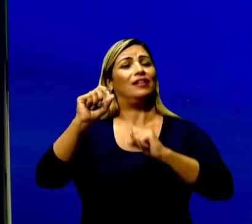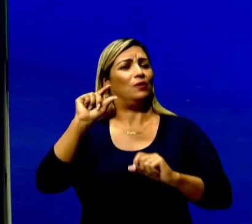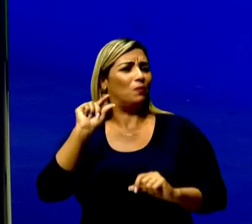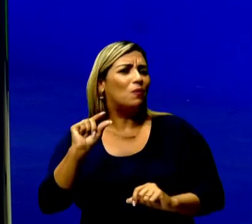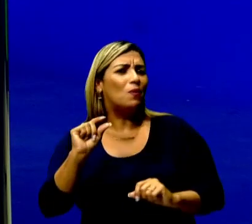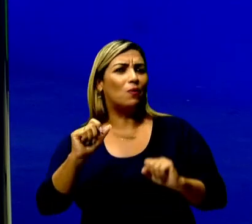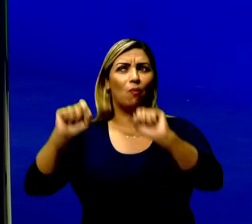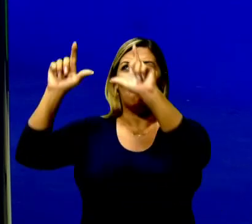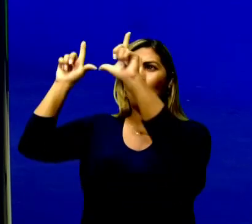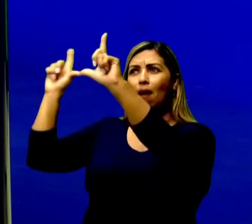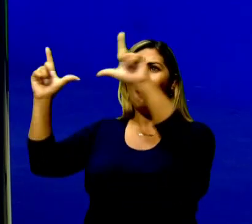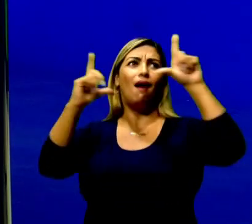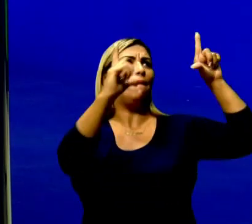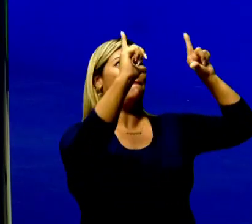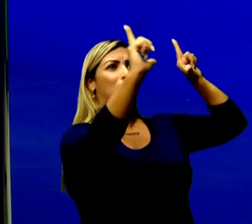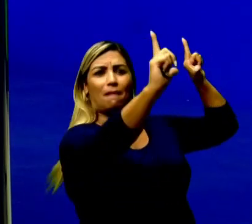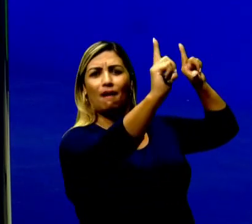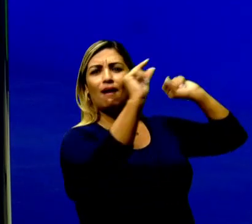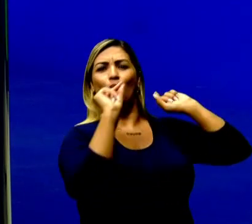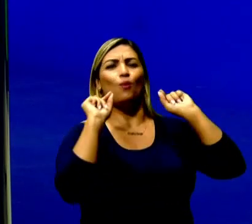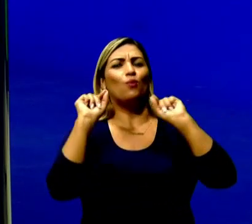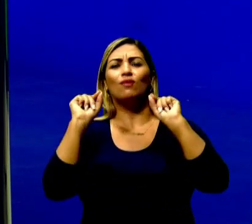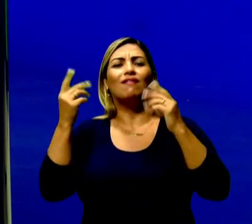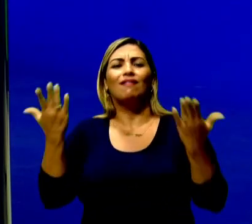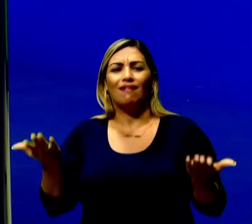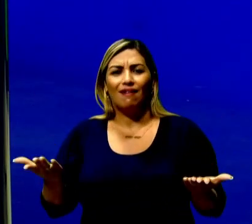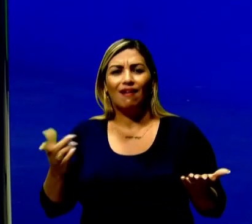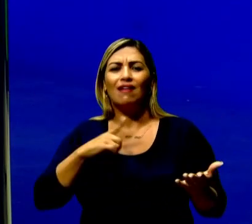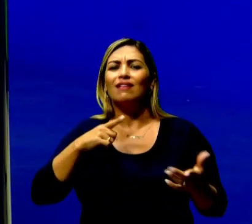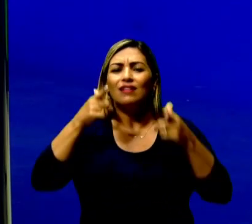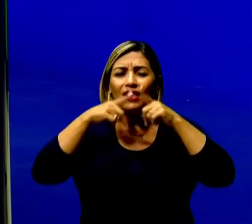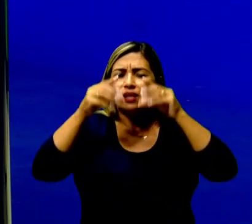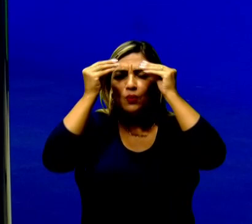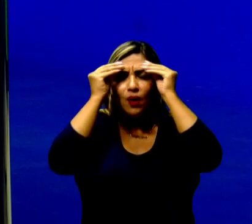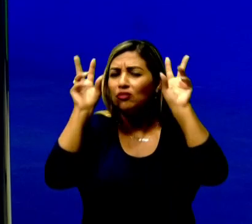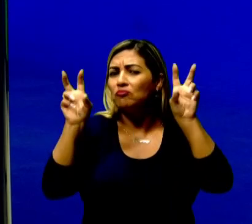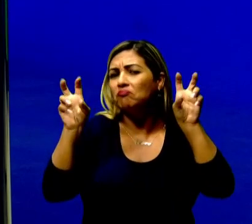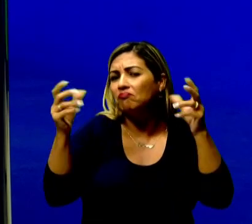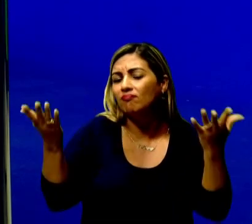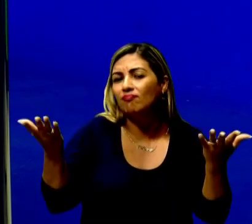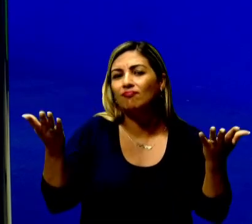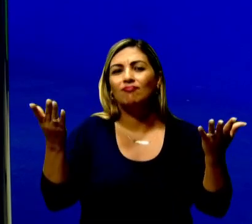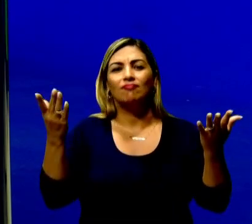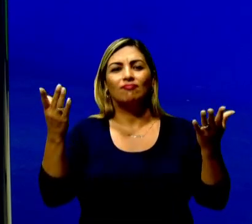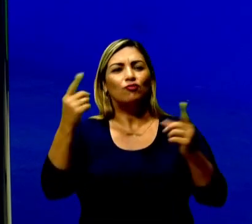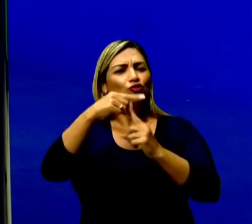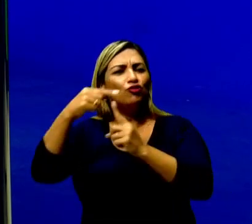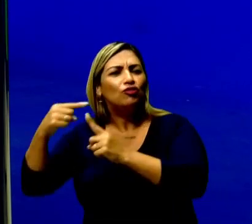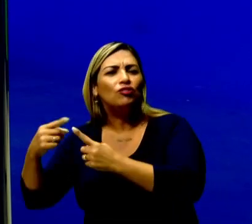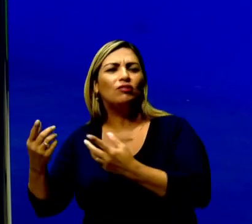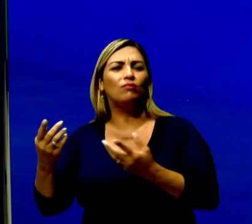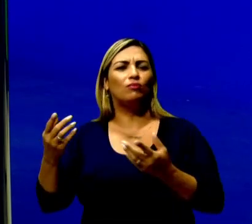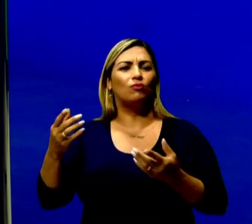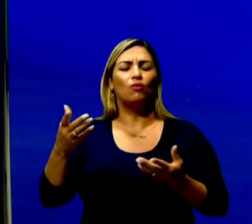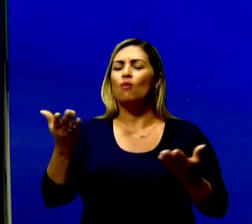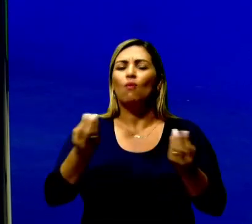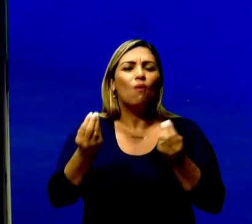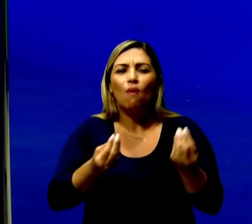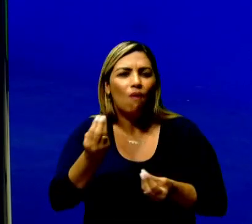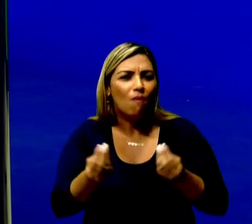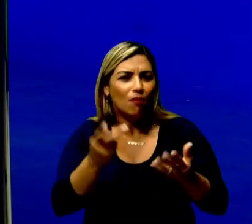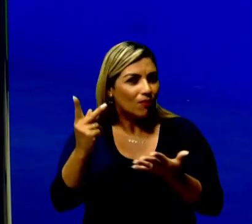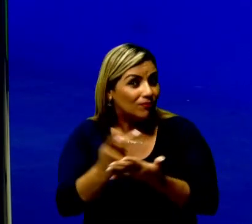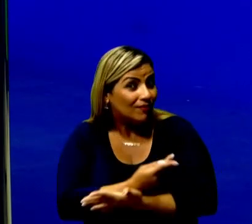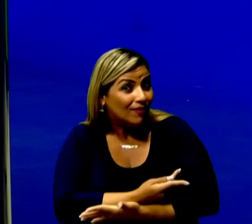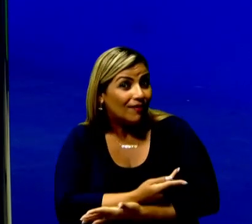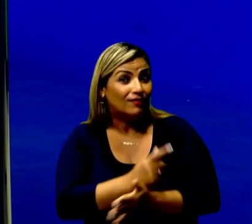de outdoor saber o que é que tipo de linguagem está presente qual é o qual é o meio de circulação